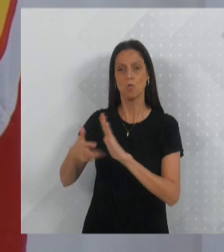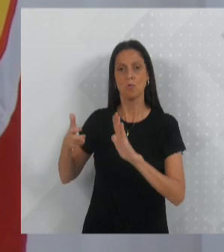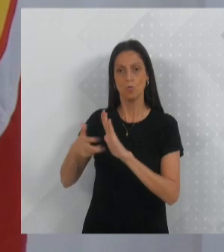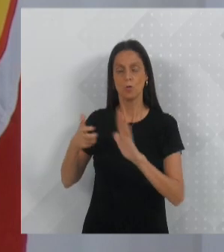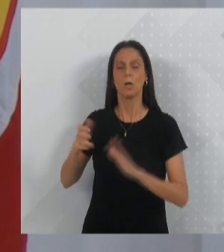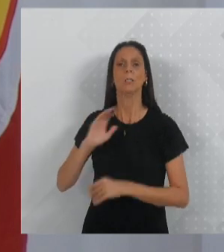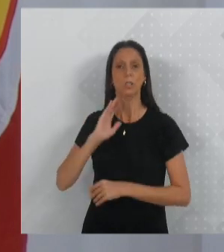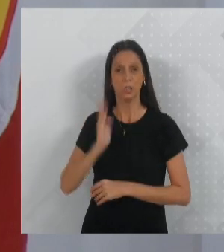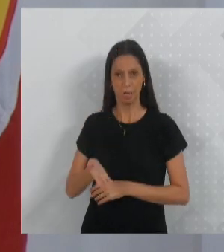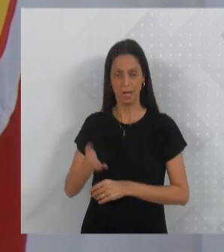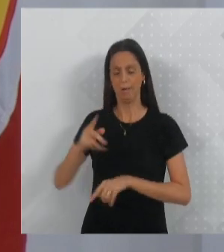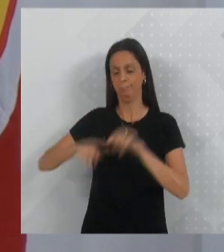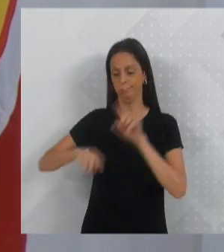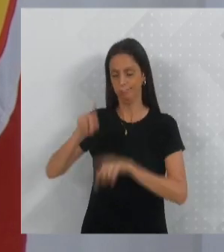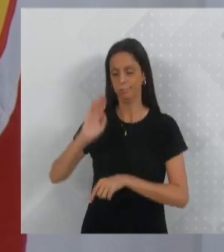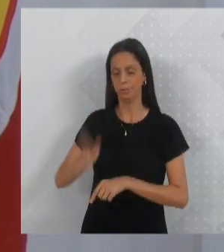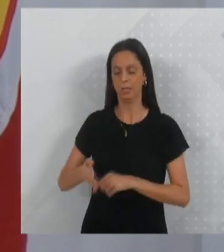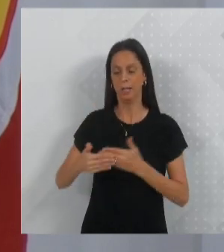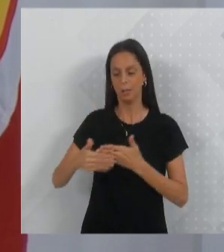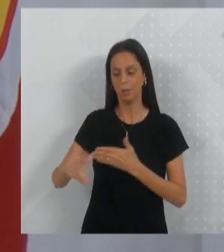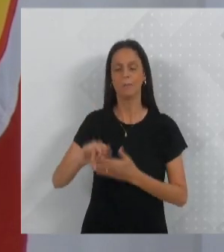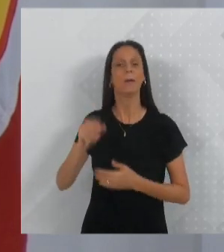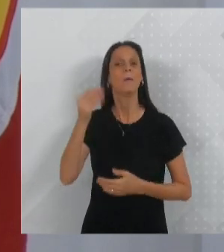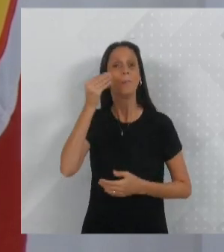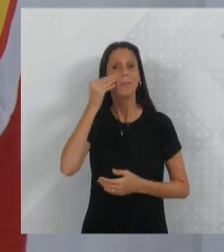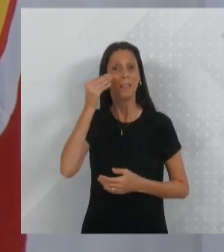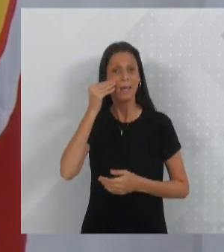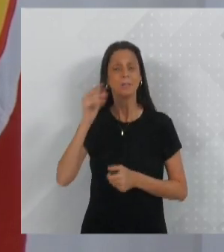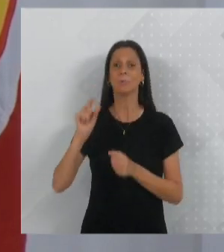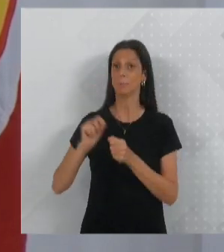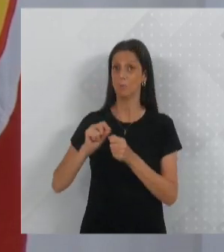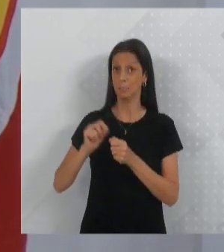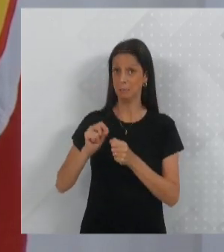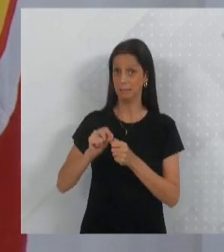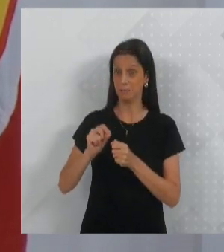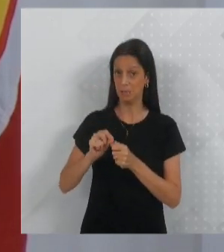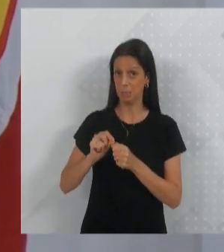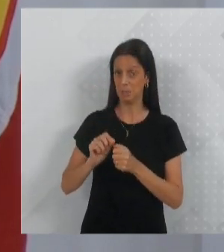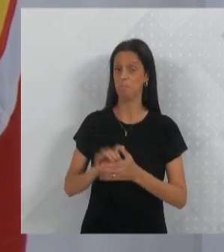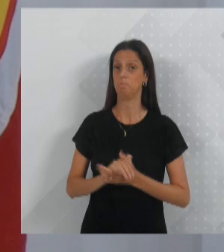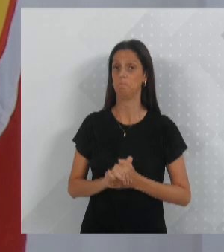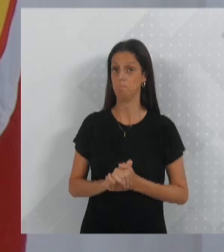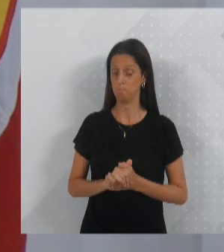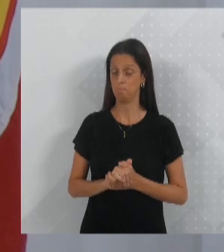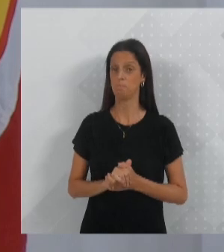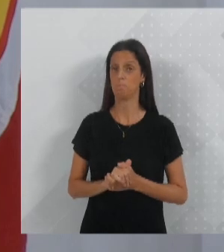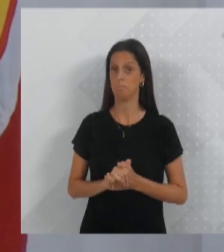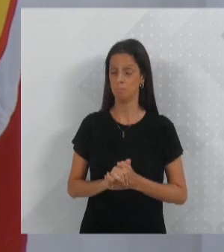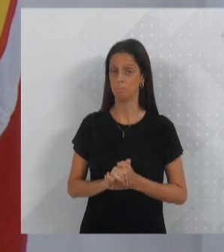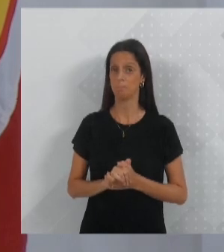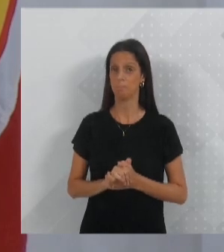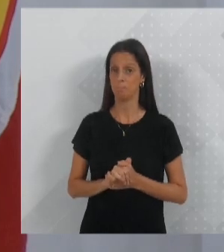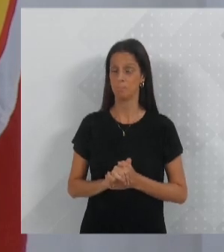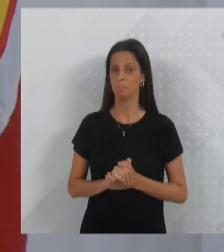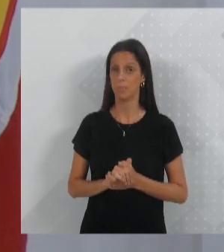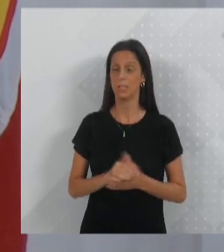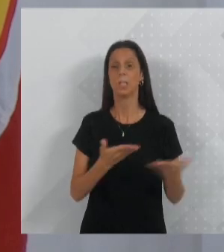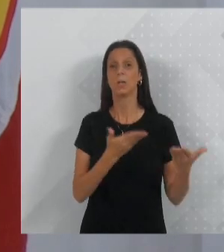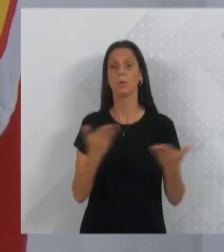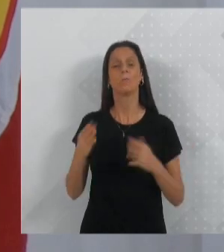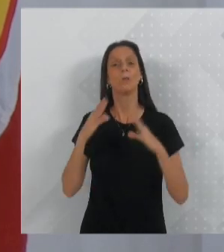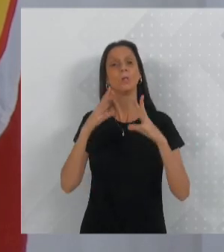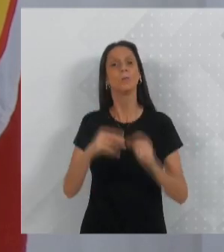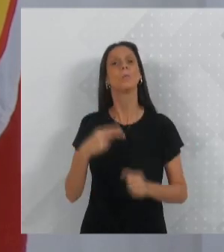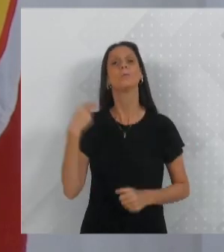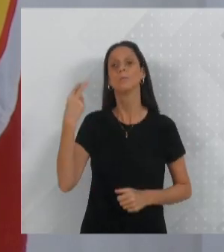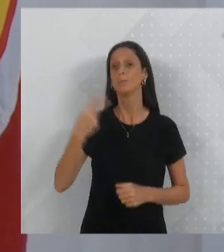agora vai ser feito um teste nas próximas semanas e nós já estamos aí eu vou convidar todos os vereadores obviamente que se